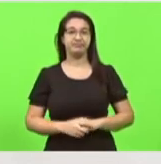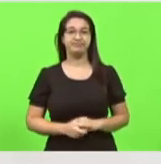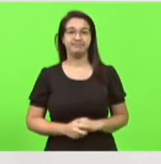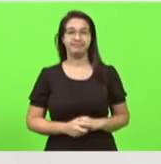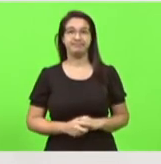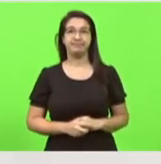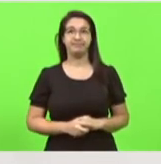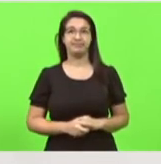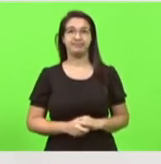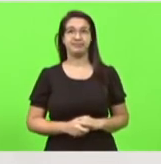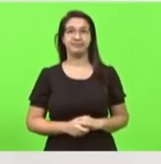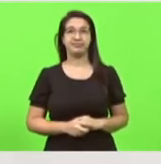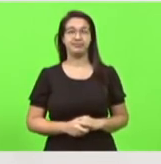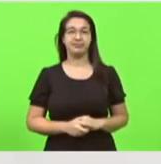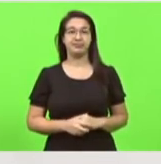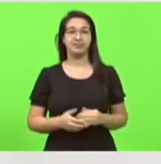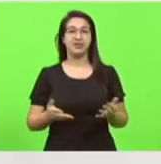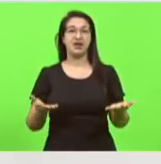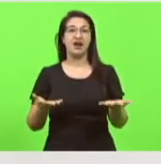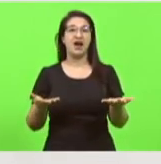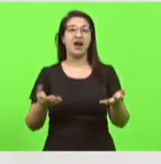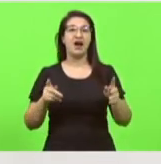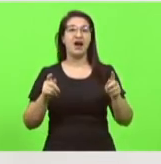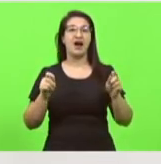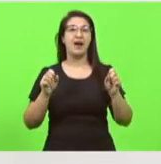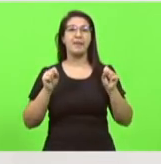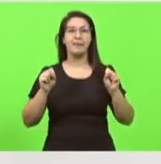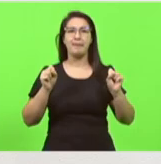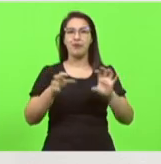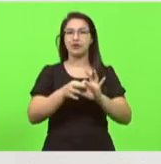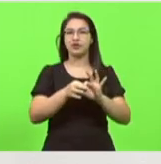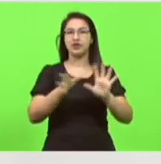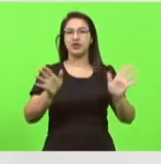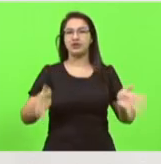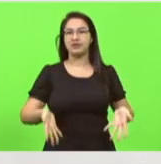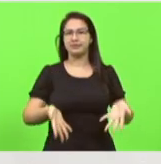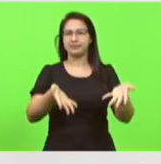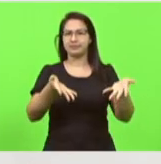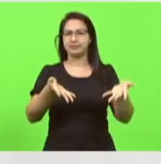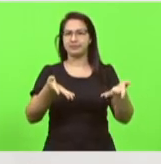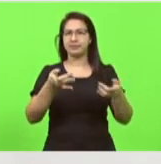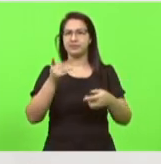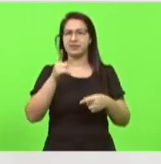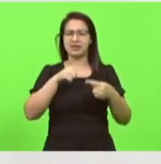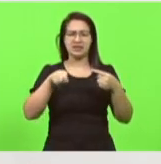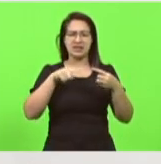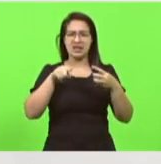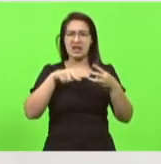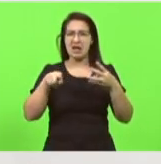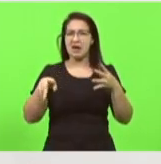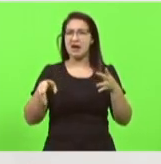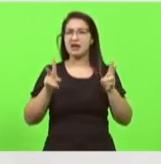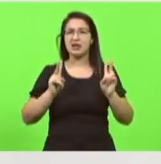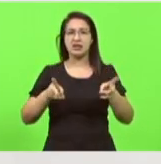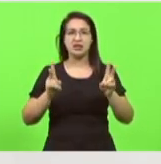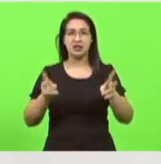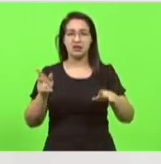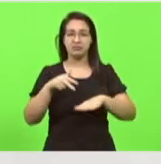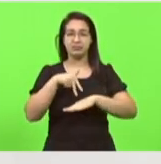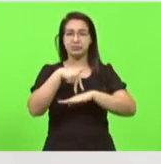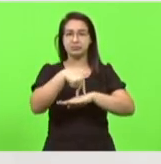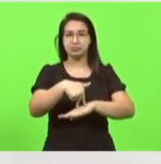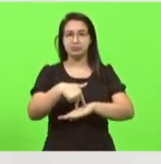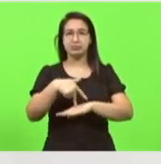Falar que agora podem sair da caverna. Eu estou vendo aqui a semana inteira, veio gente nessa tribuna aqui falar isso.